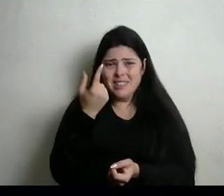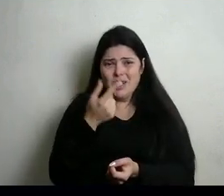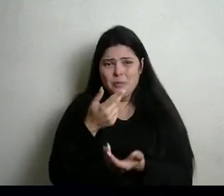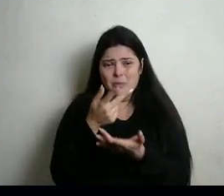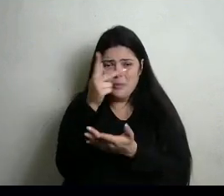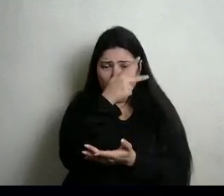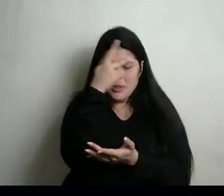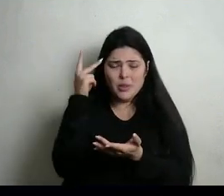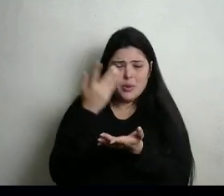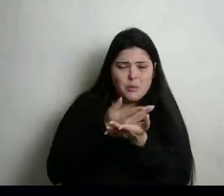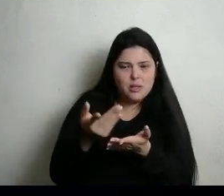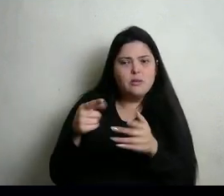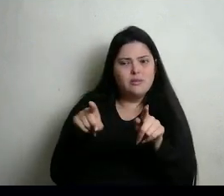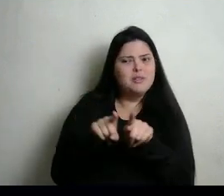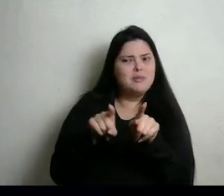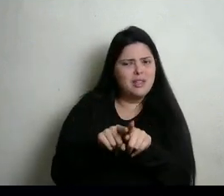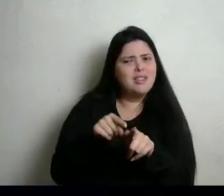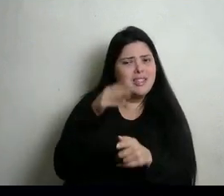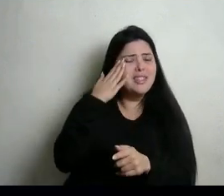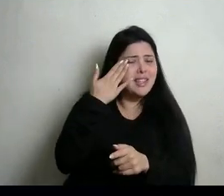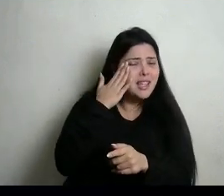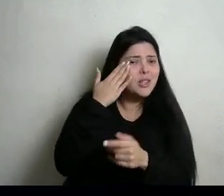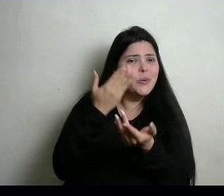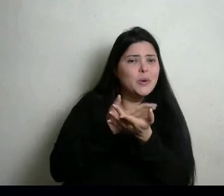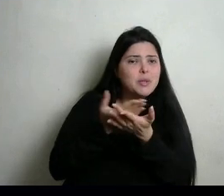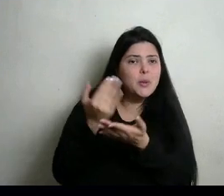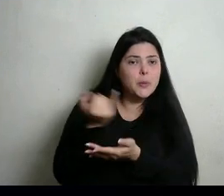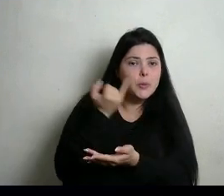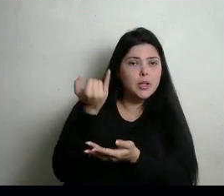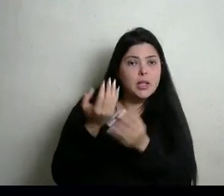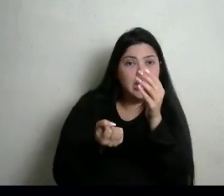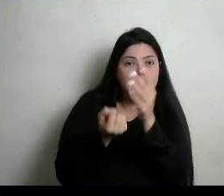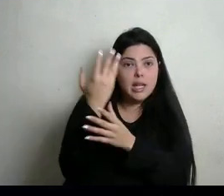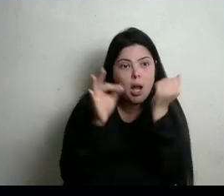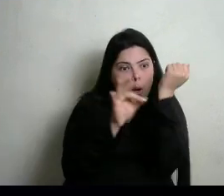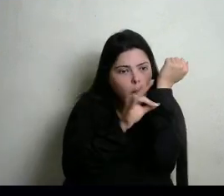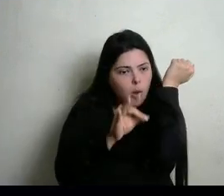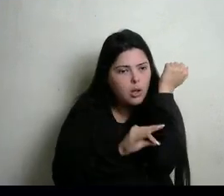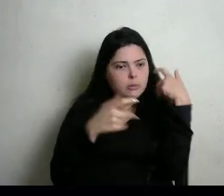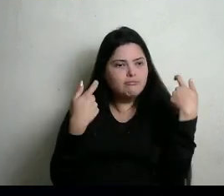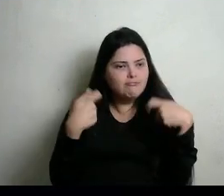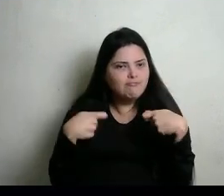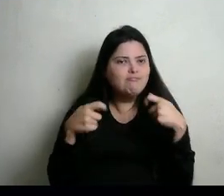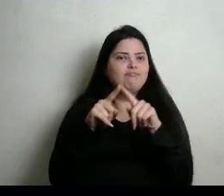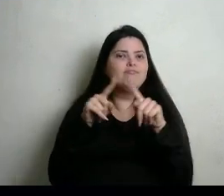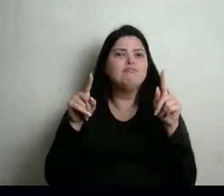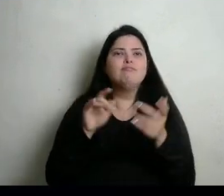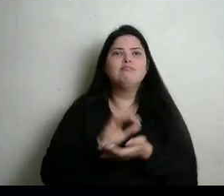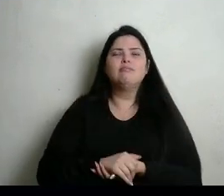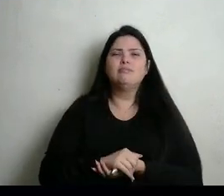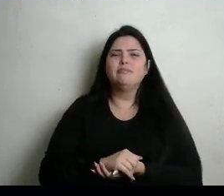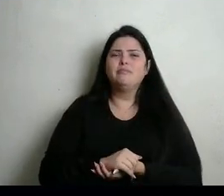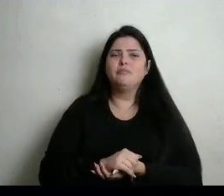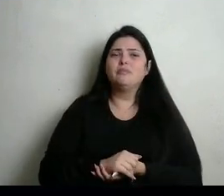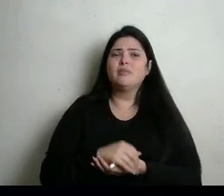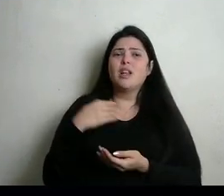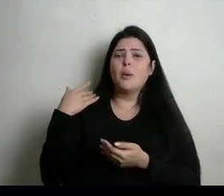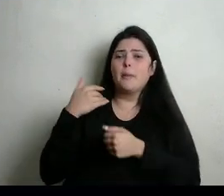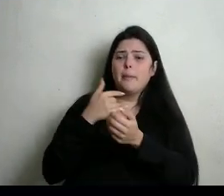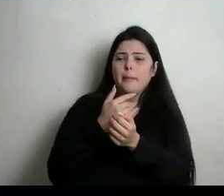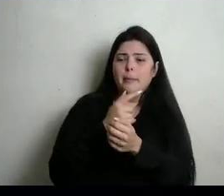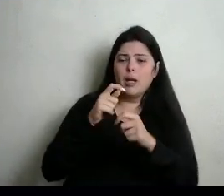já comecei, e quando tu está começando é importante que tu gere código. Mas a gente passa a maior parte do